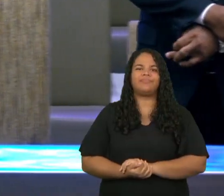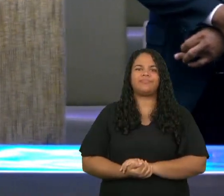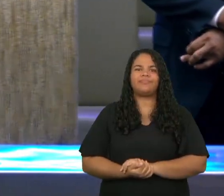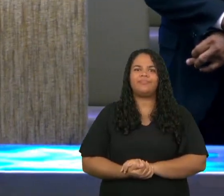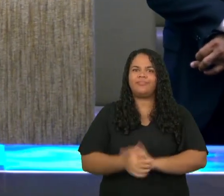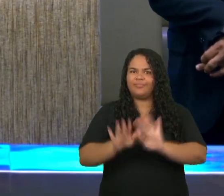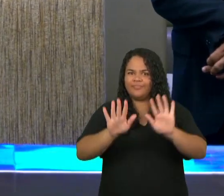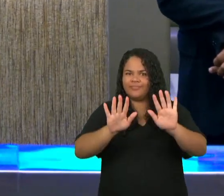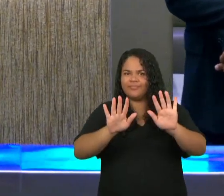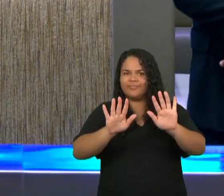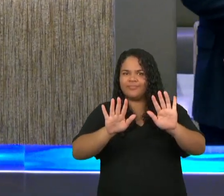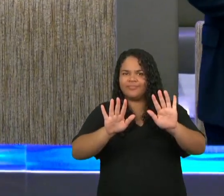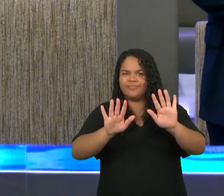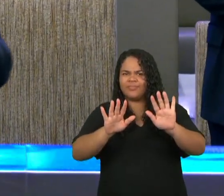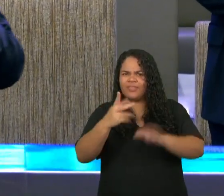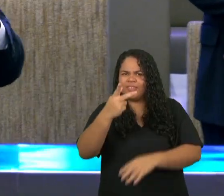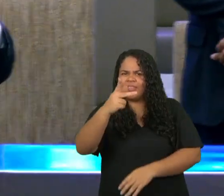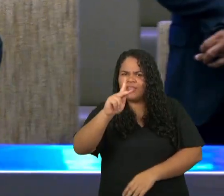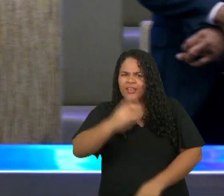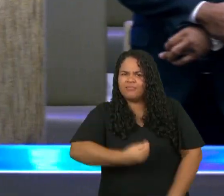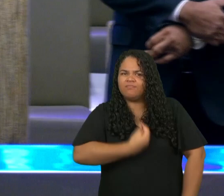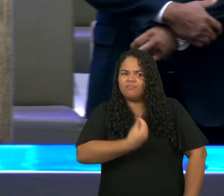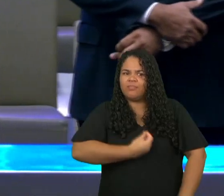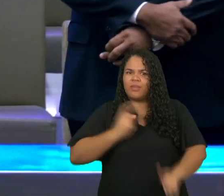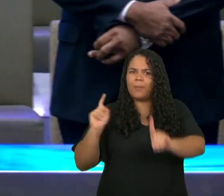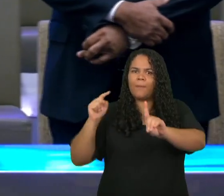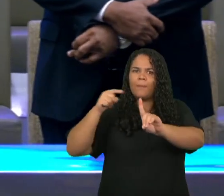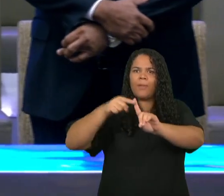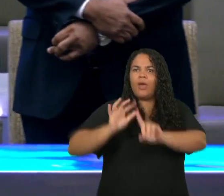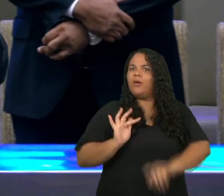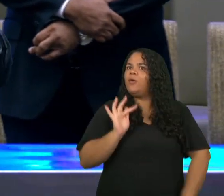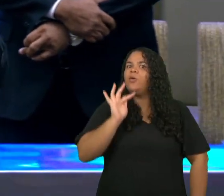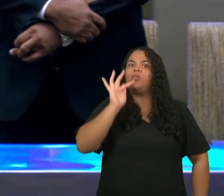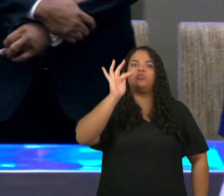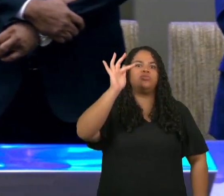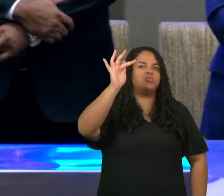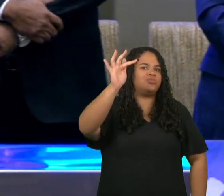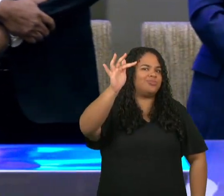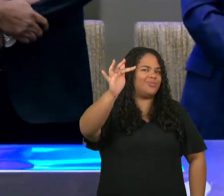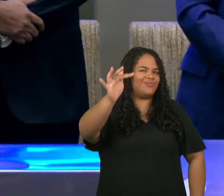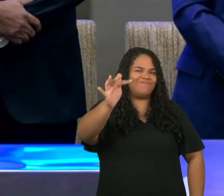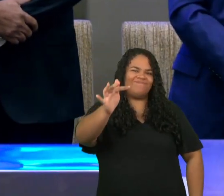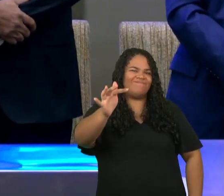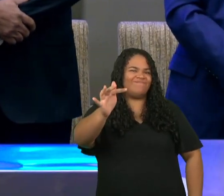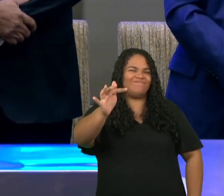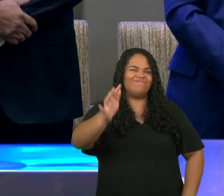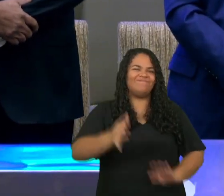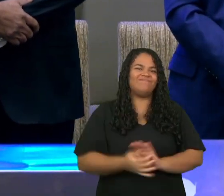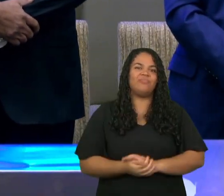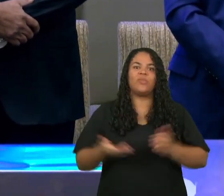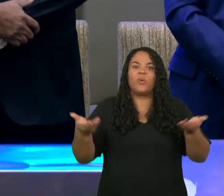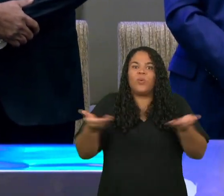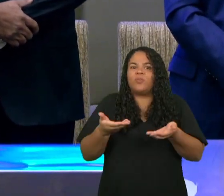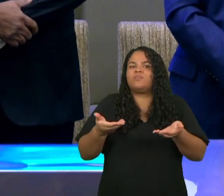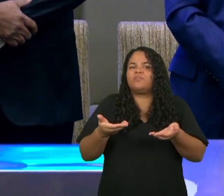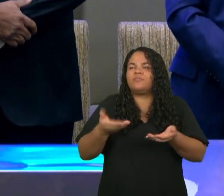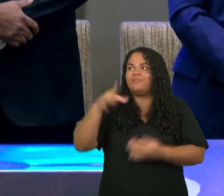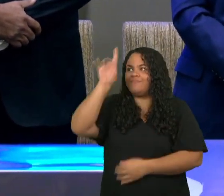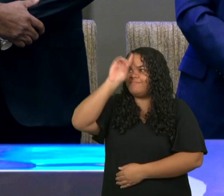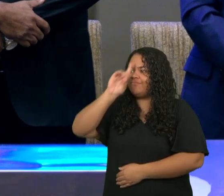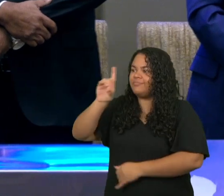se revelar. Esta noite, Deus está dizendo a